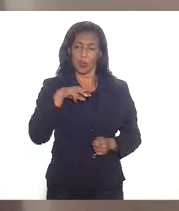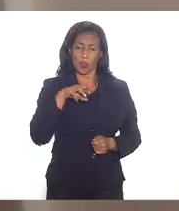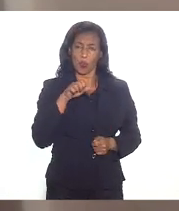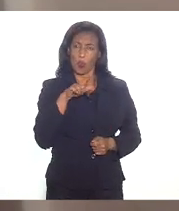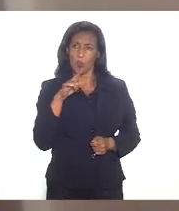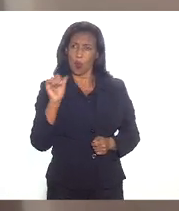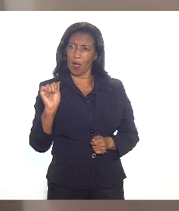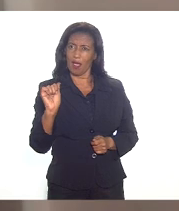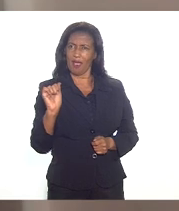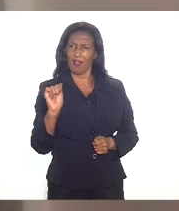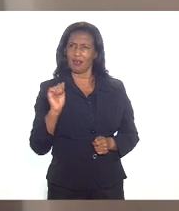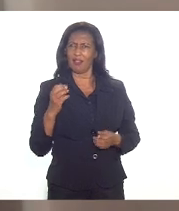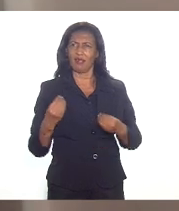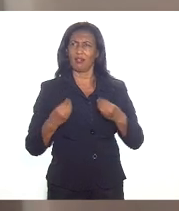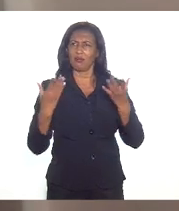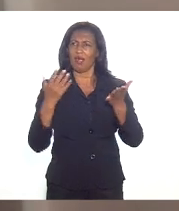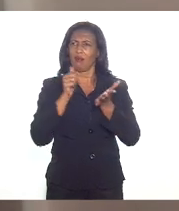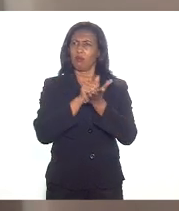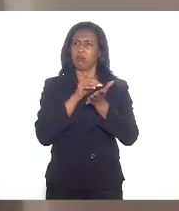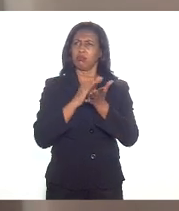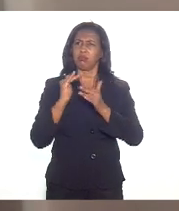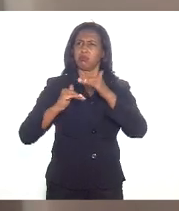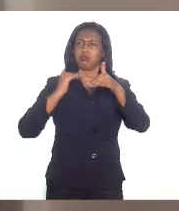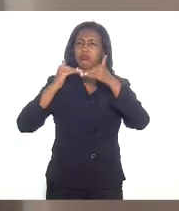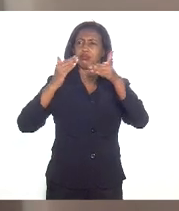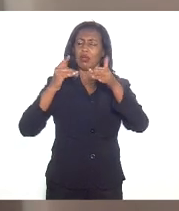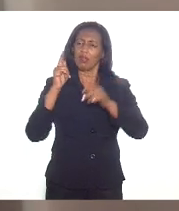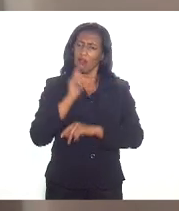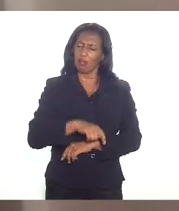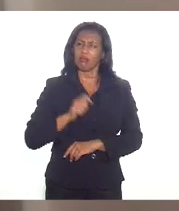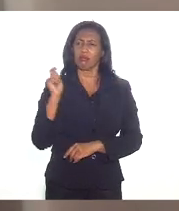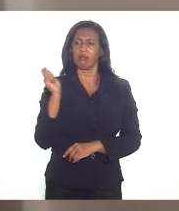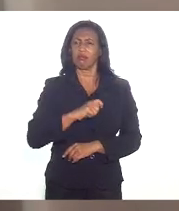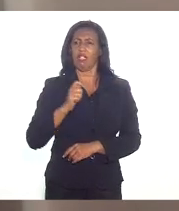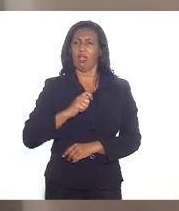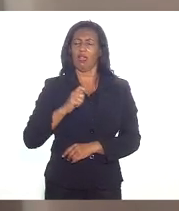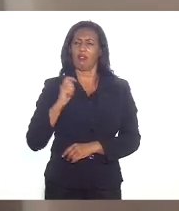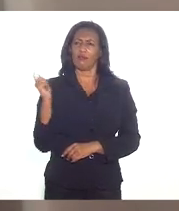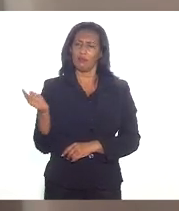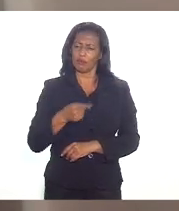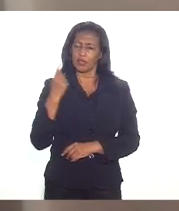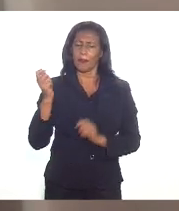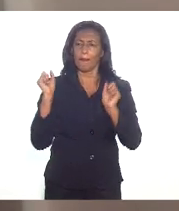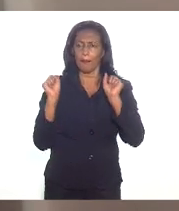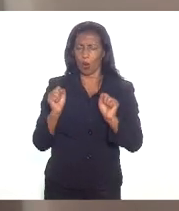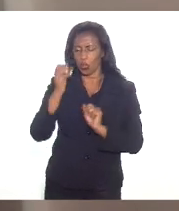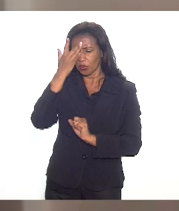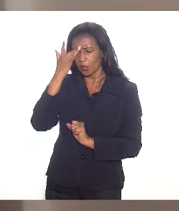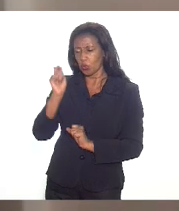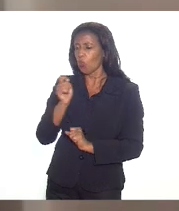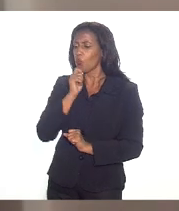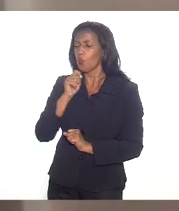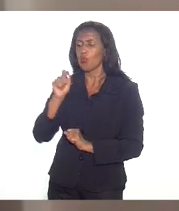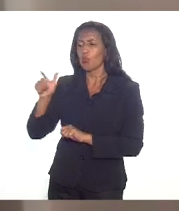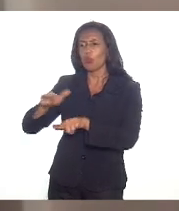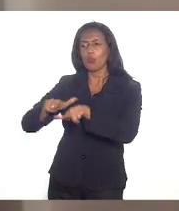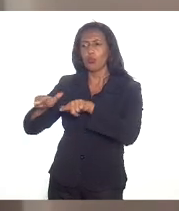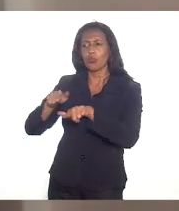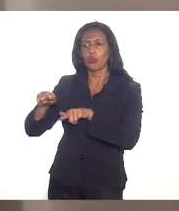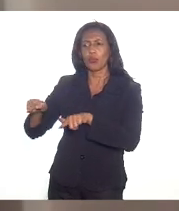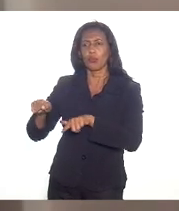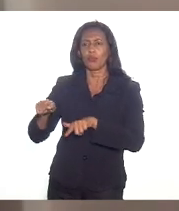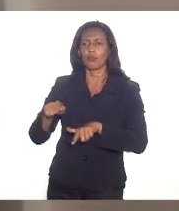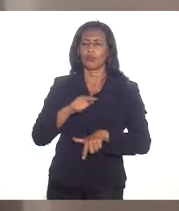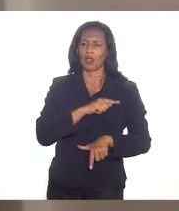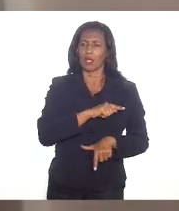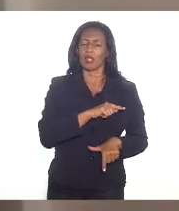não gera inflação, quer dizer, necessariamente. Você tem capacidade ociosa, você pode empregar quem está desempregado, aí o setor privado